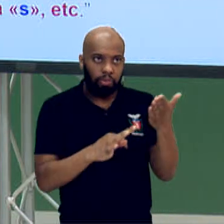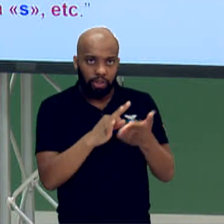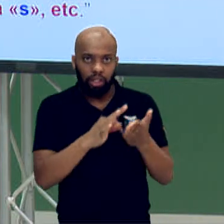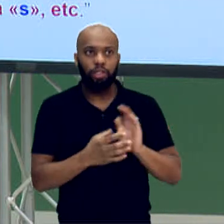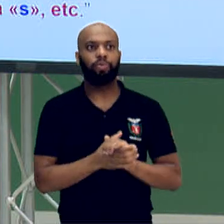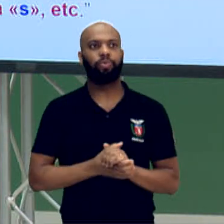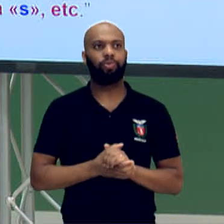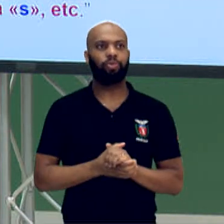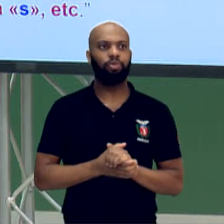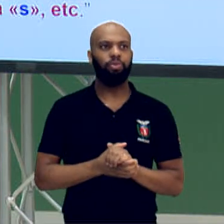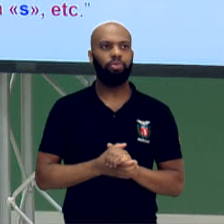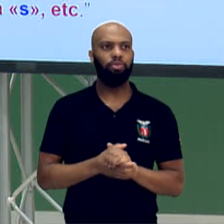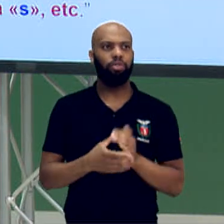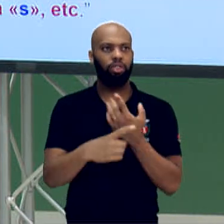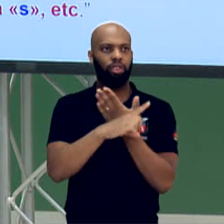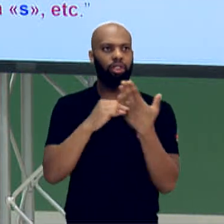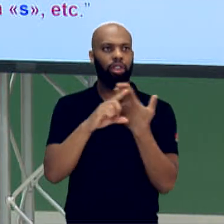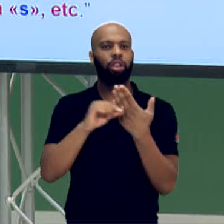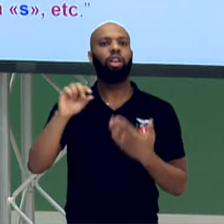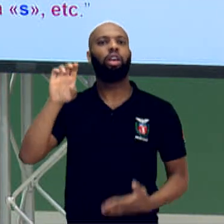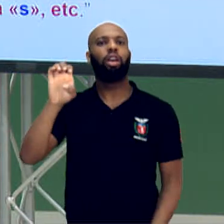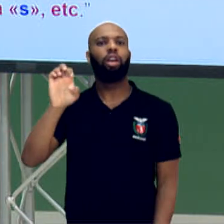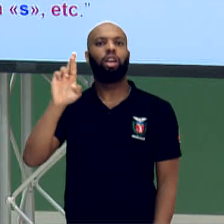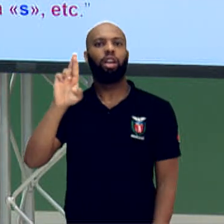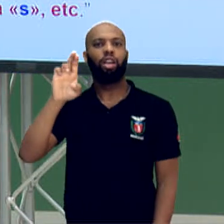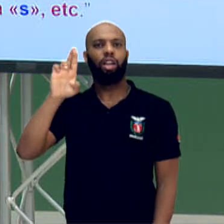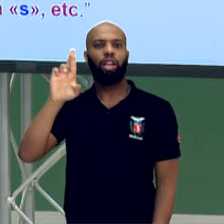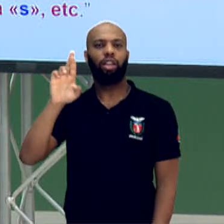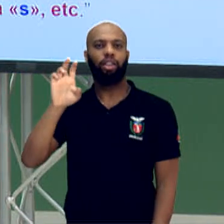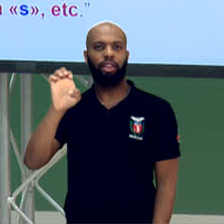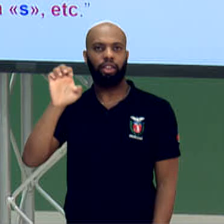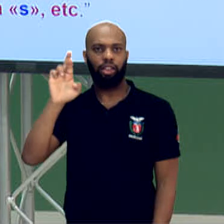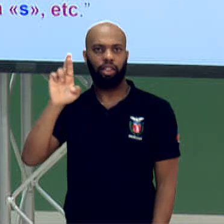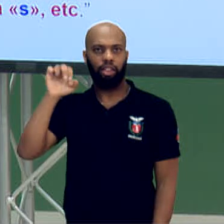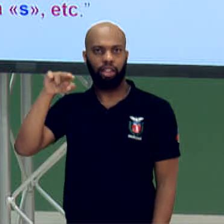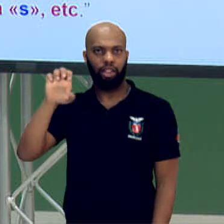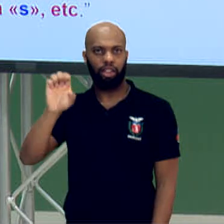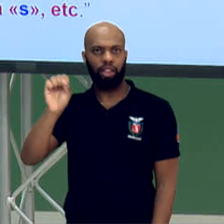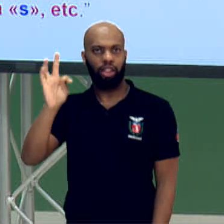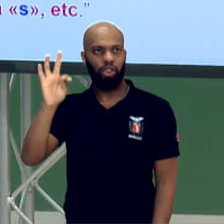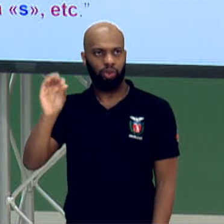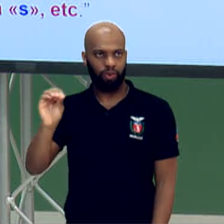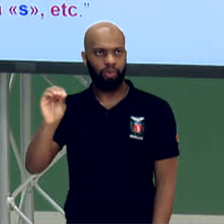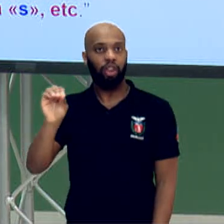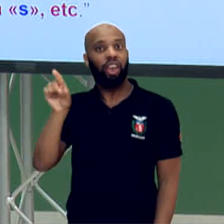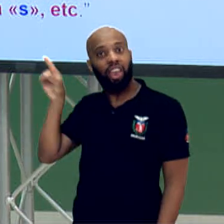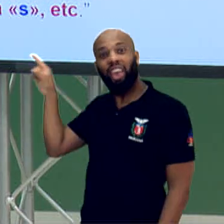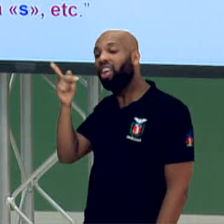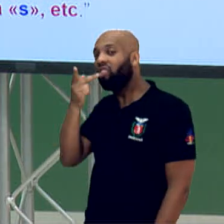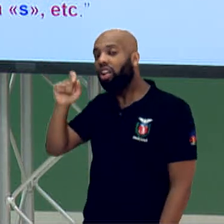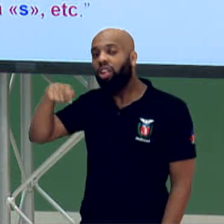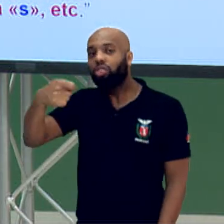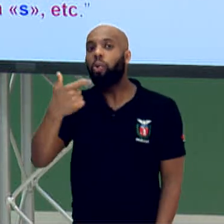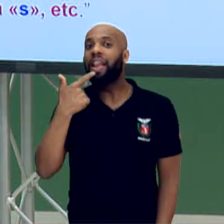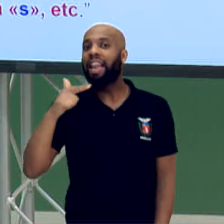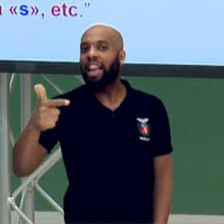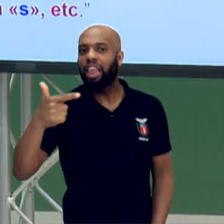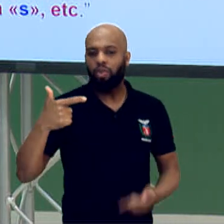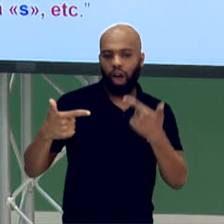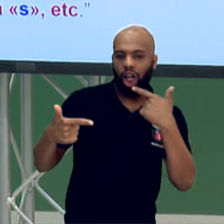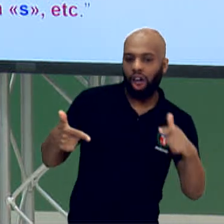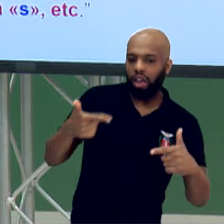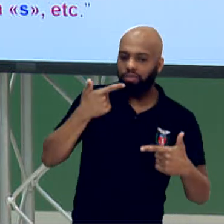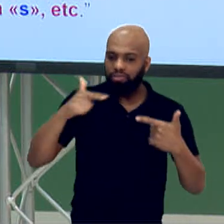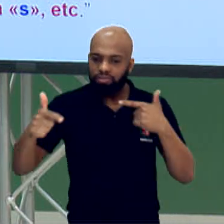ensaio de Ernesto Sábato, e ele vai tratar justamente dessa ideia de língua ou línguas, vamos entendê-las no